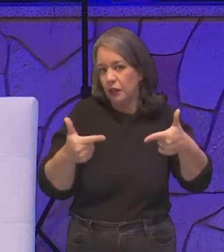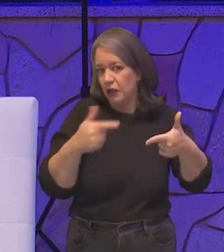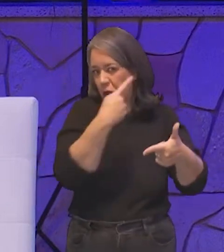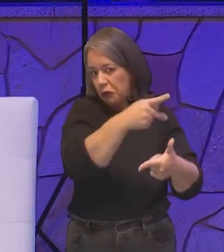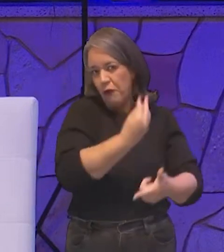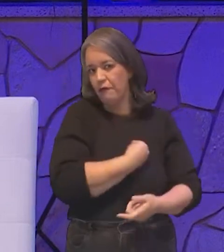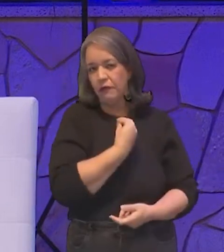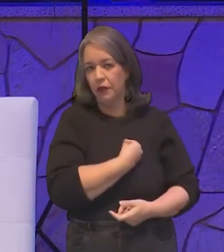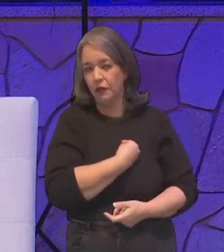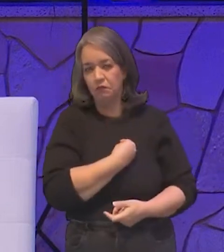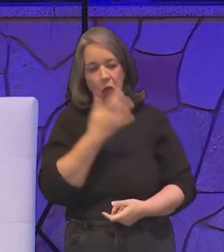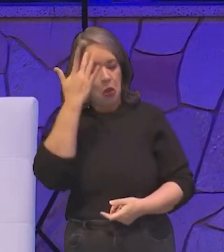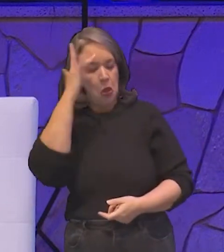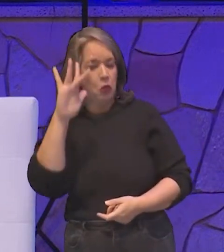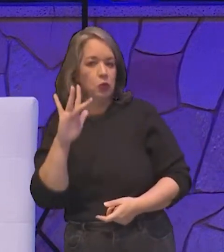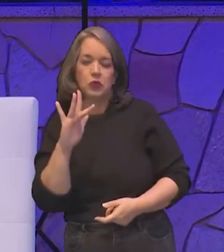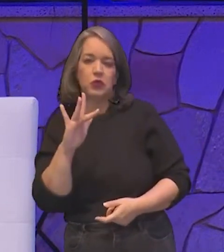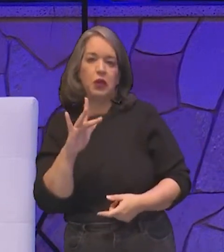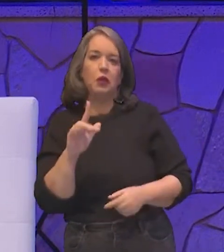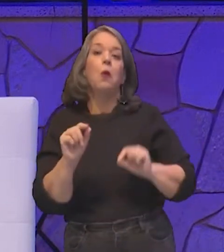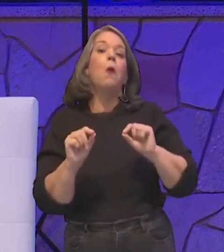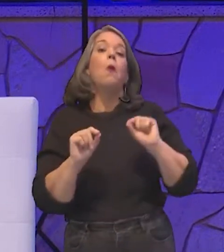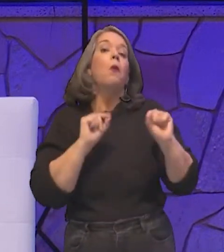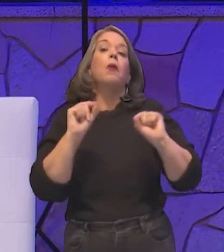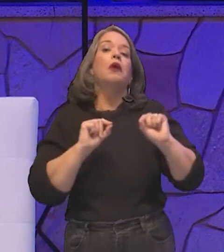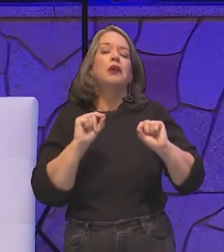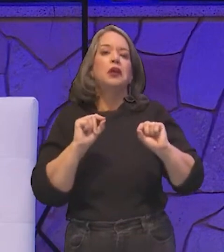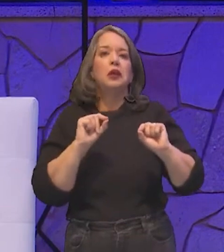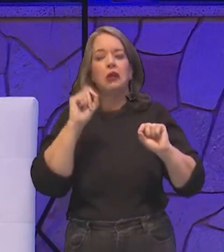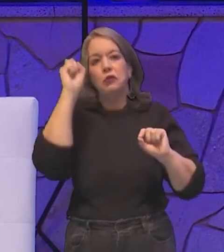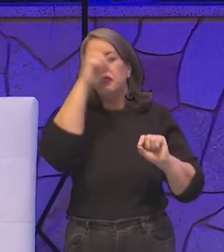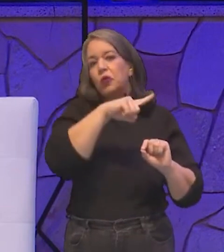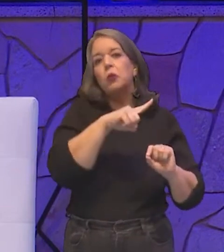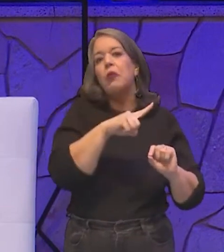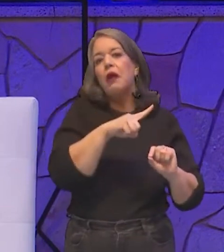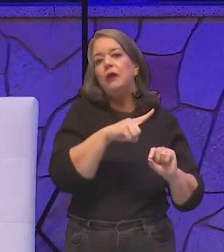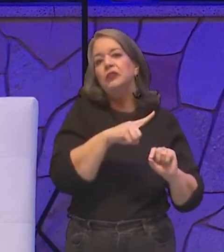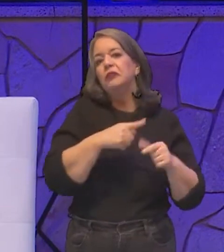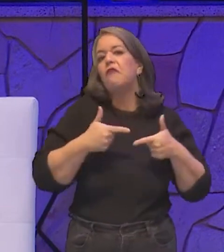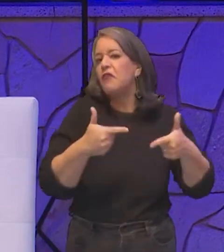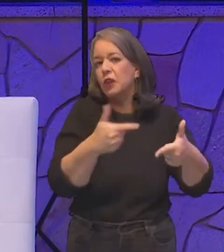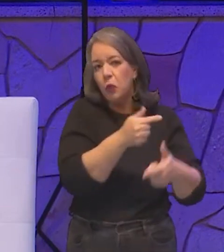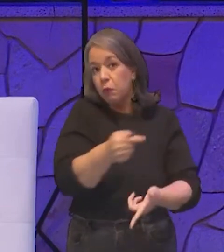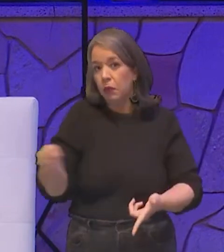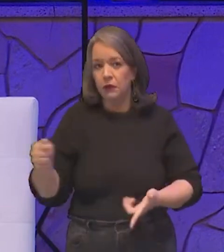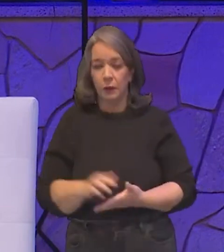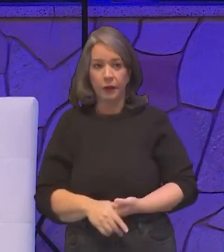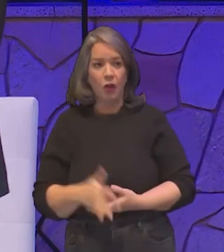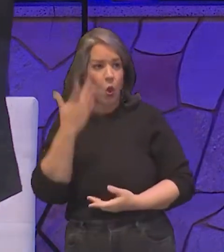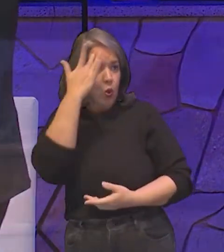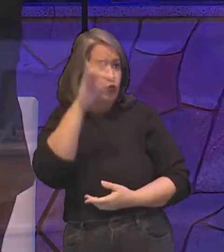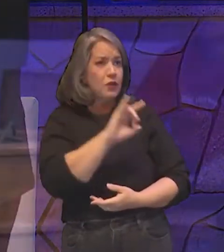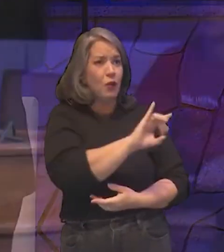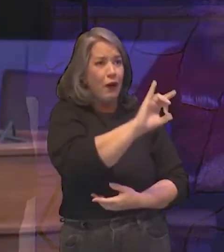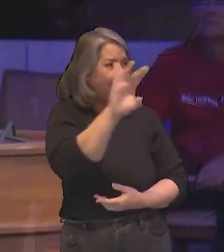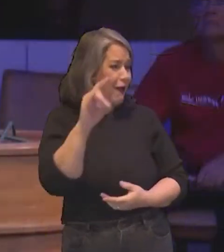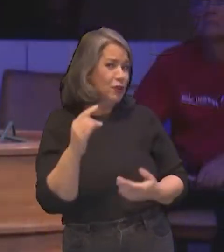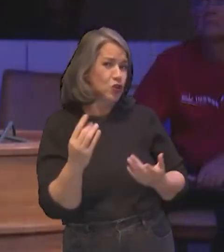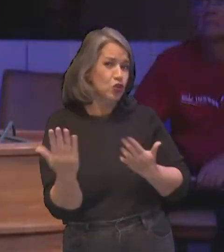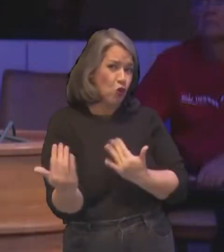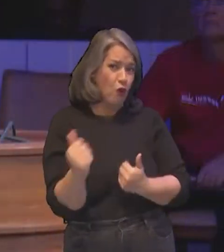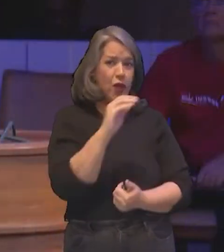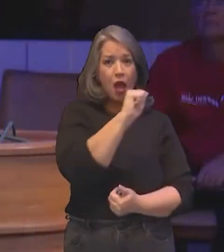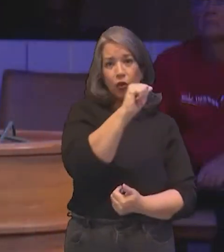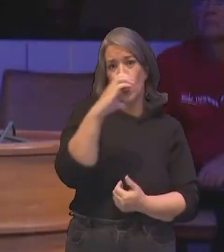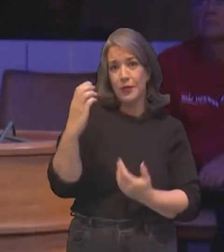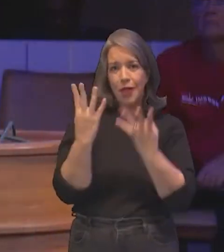e qual desafio ele enfrentou nessa semana. Eu não sei o que cada jovem adolescente do coro enfrentou para